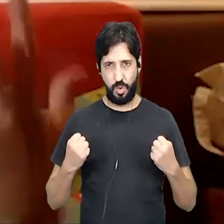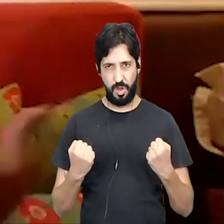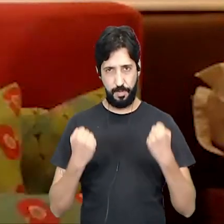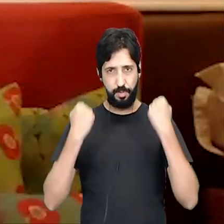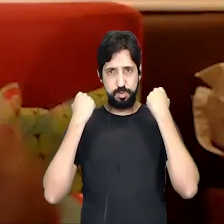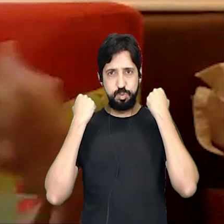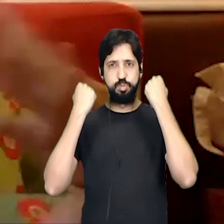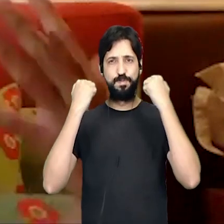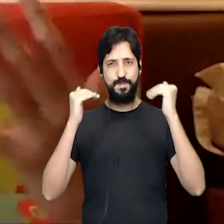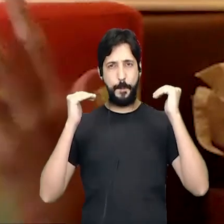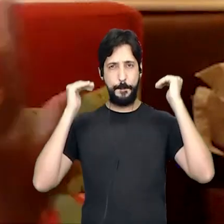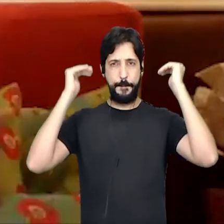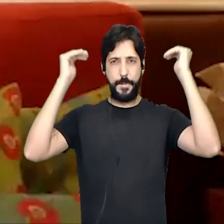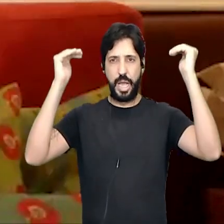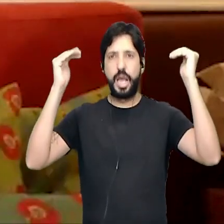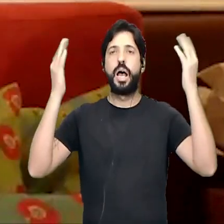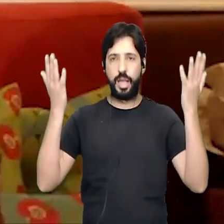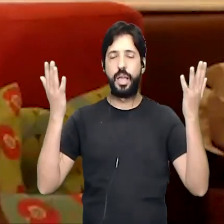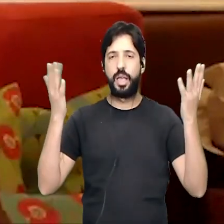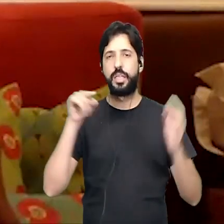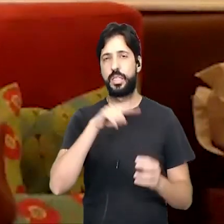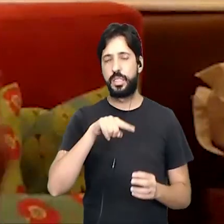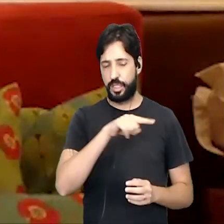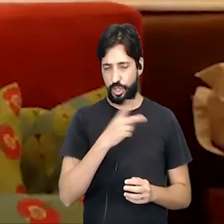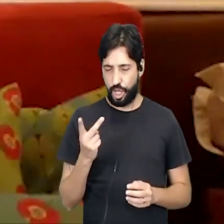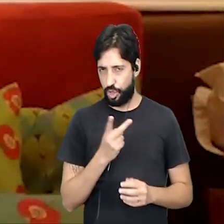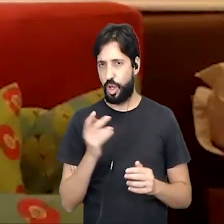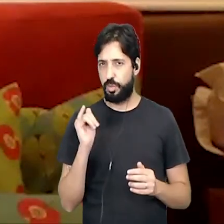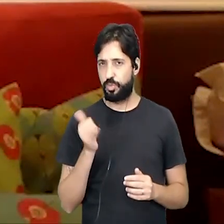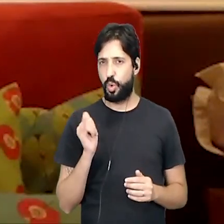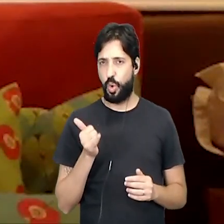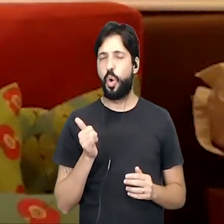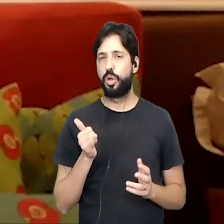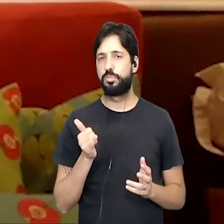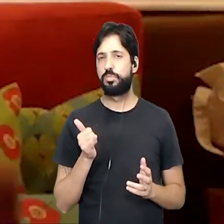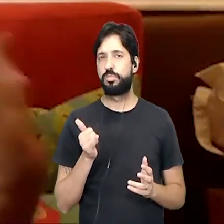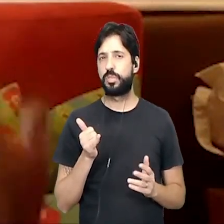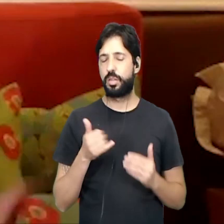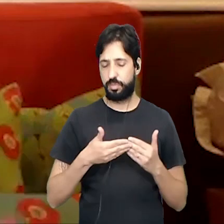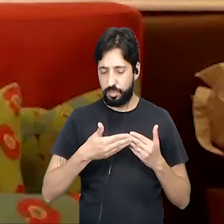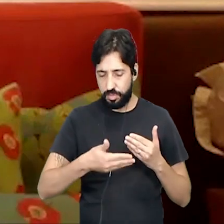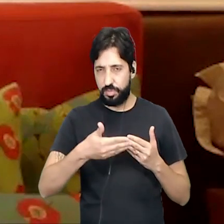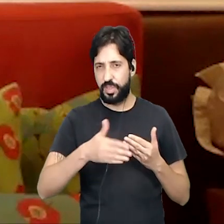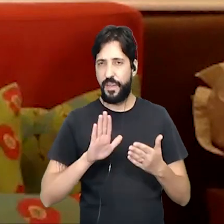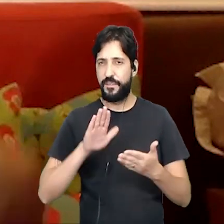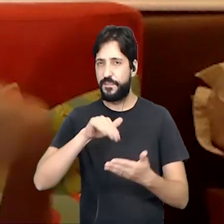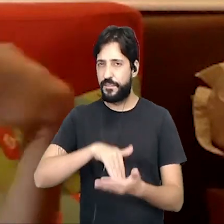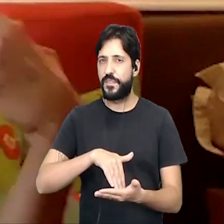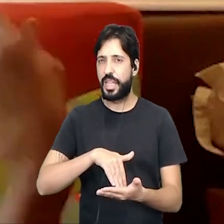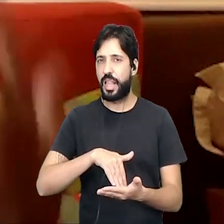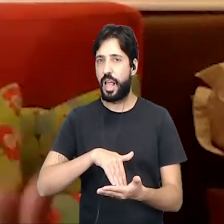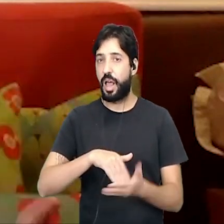corpos de intensidade, né? Vocês contaram que num determinado momento, acho